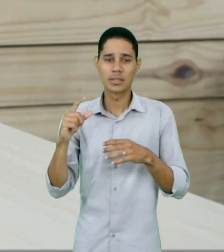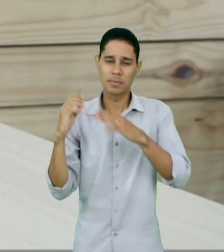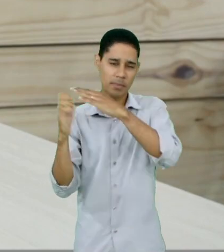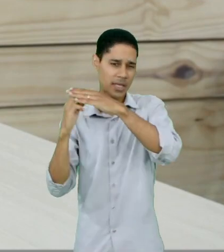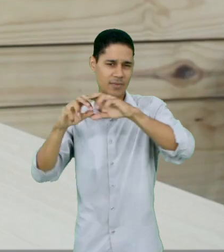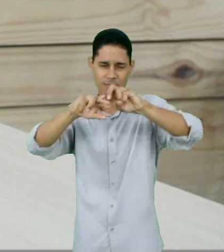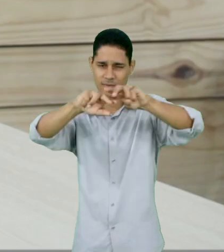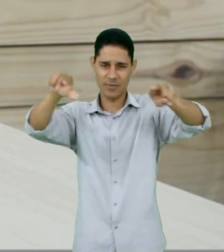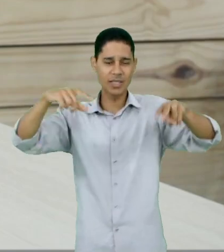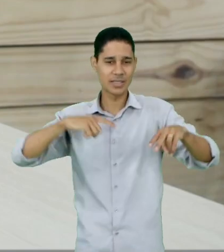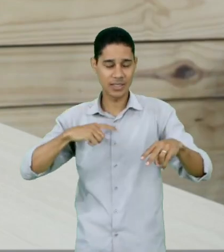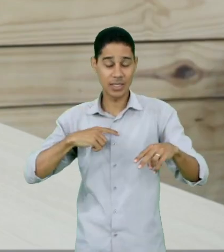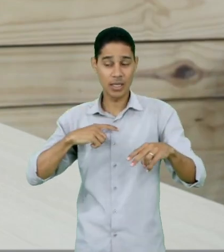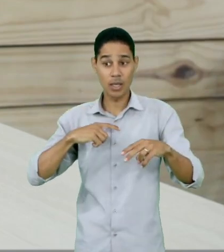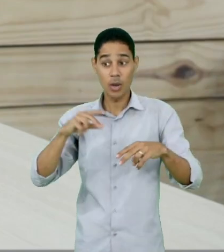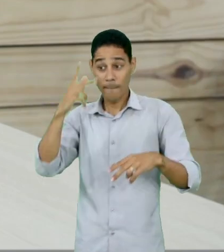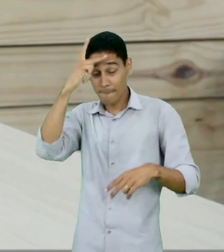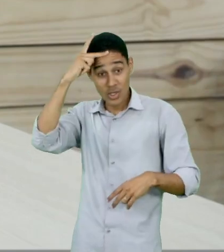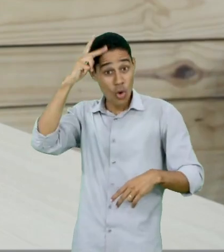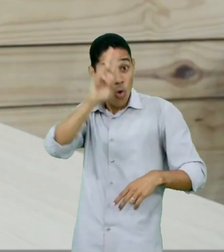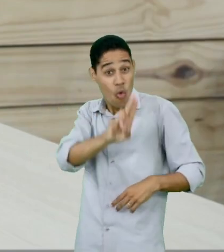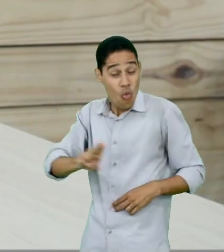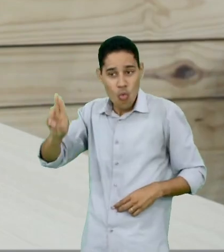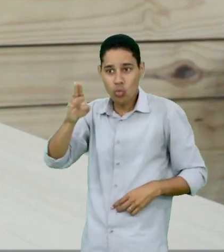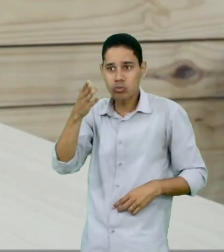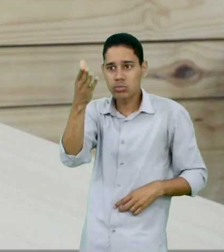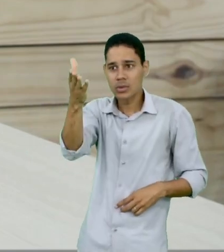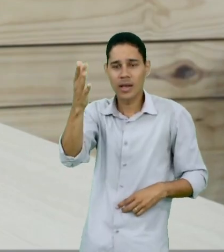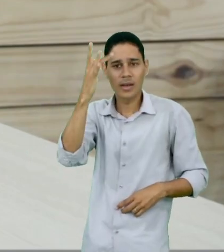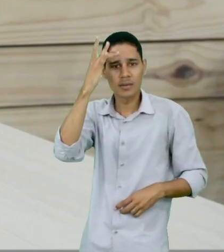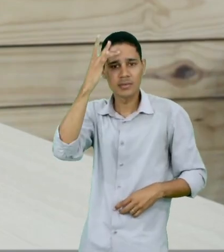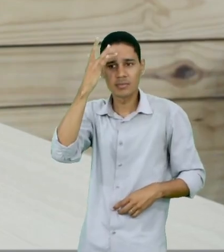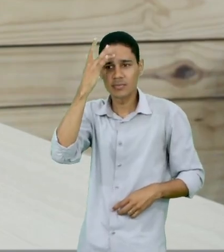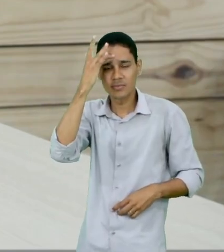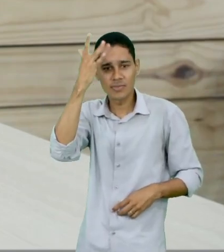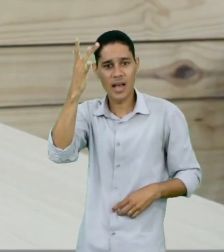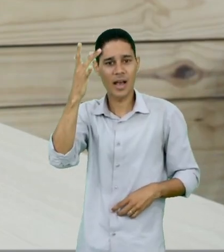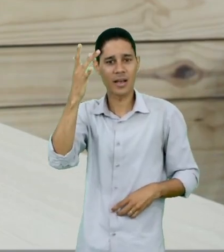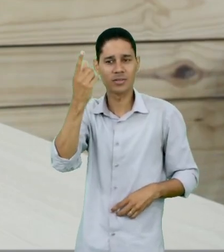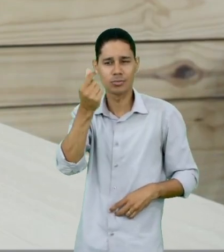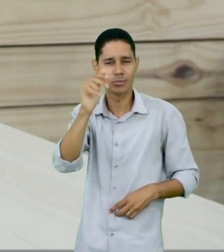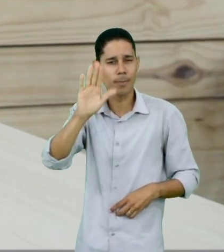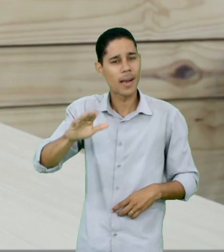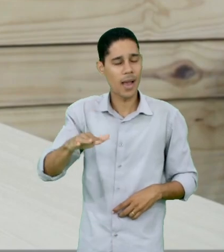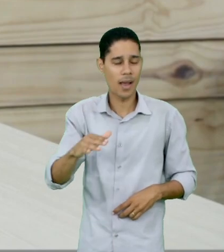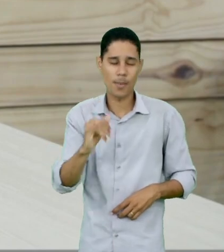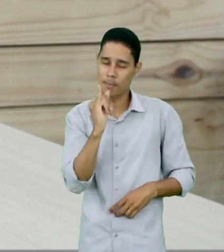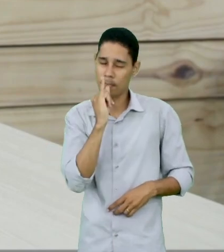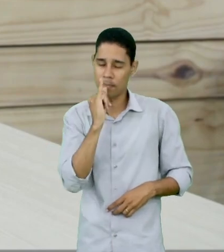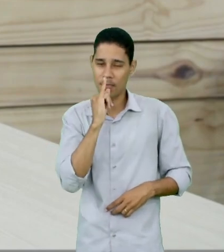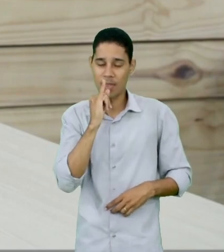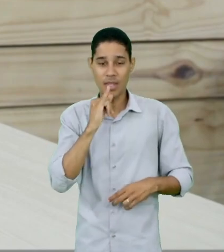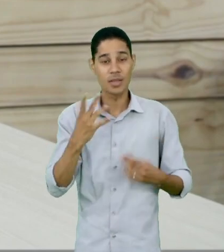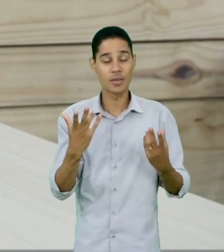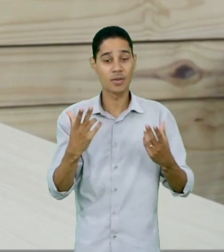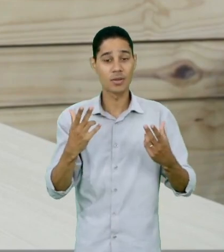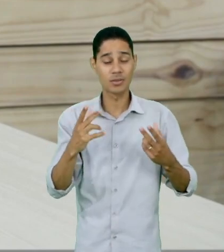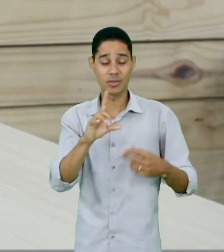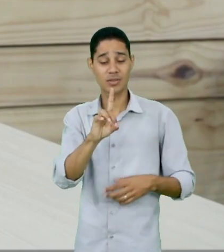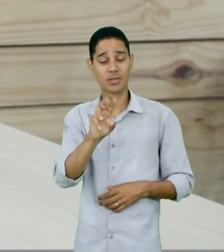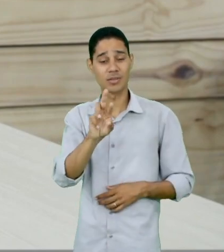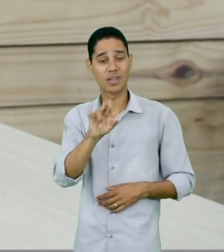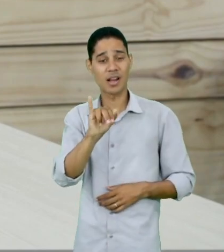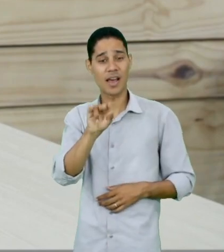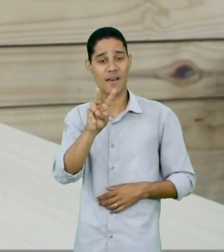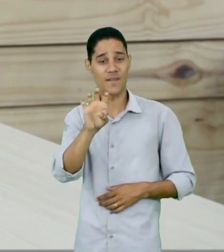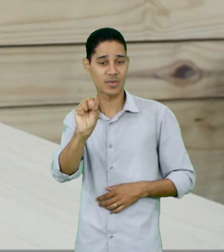infraestruturas complexas a preços bem menores, né, e acessíveis. Vou dar um exemplo: os nossos drives virtuais,